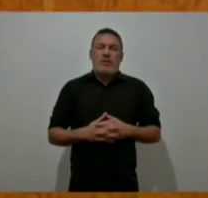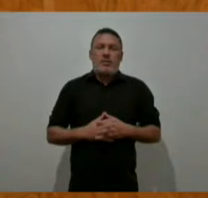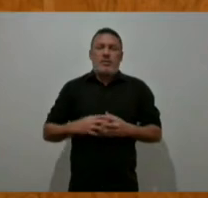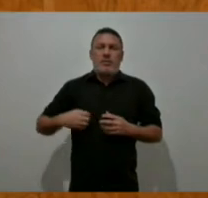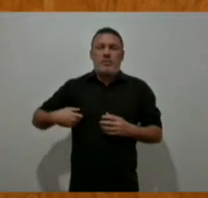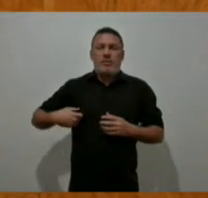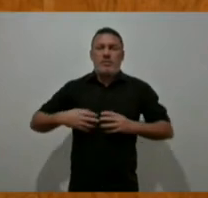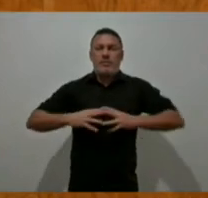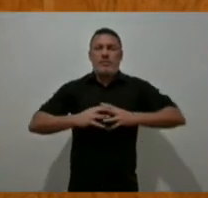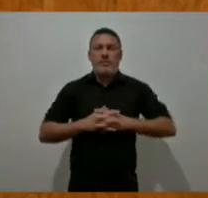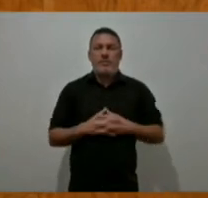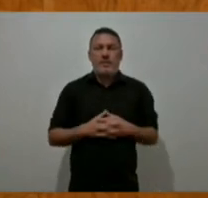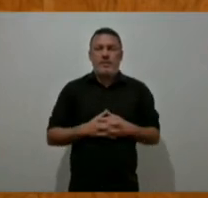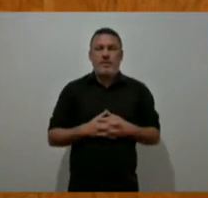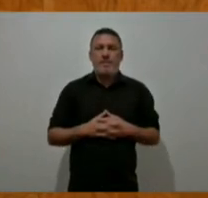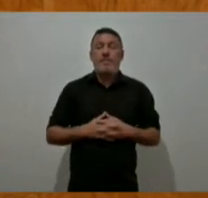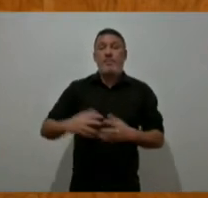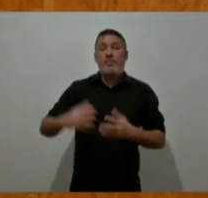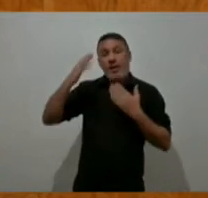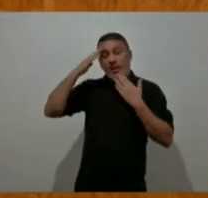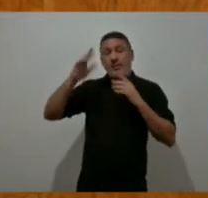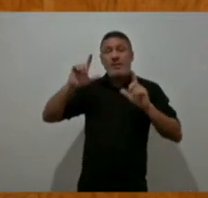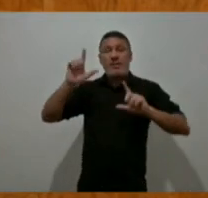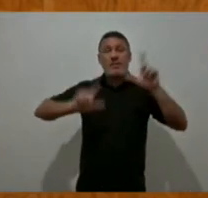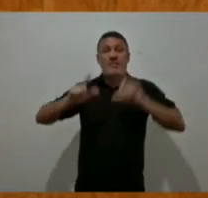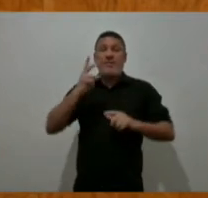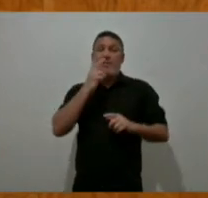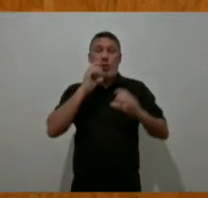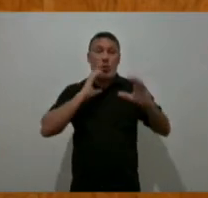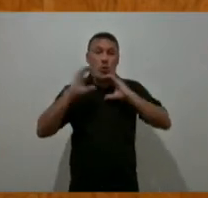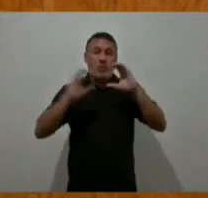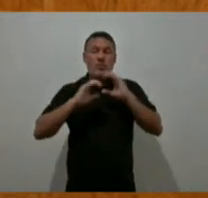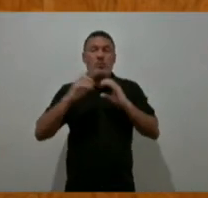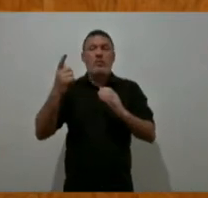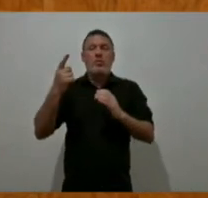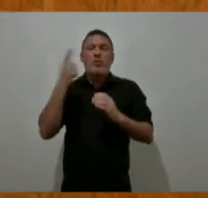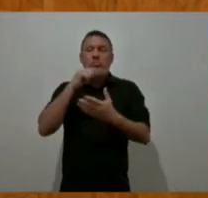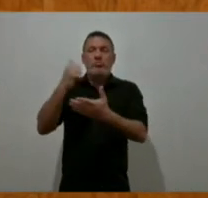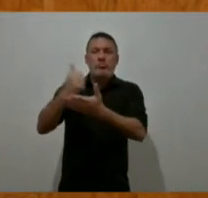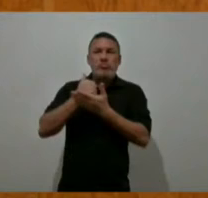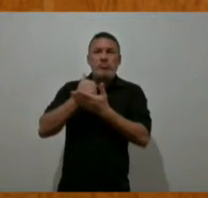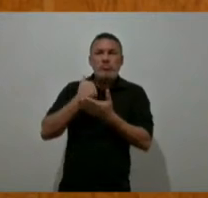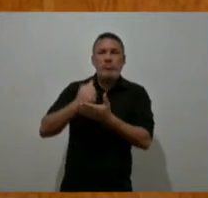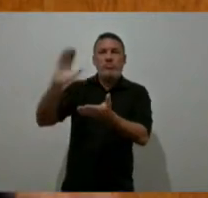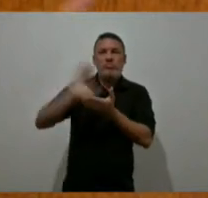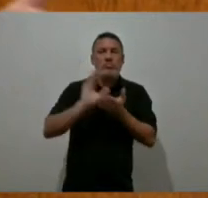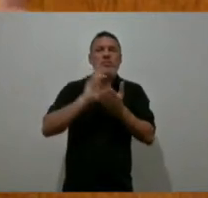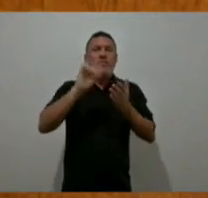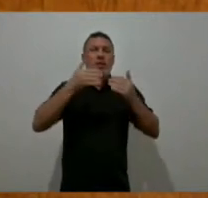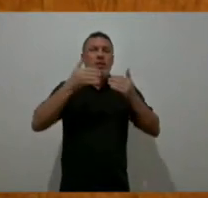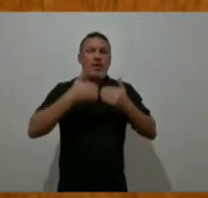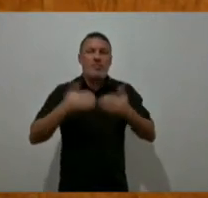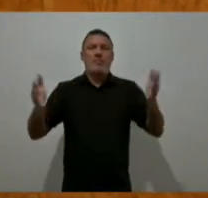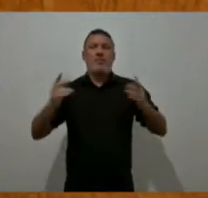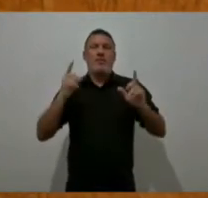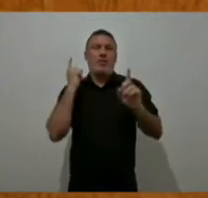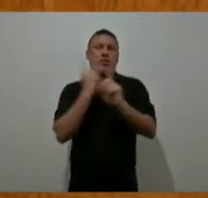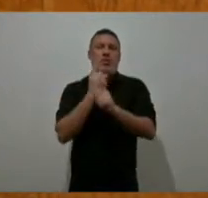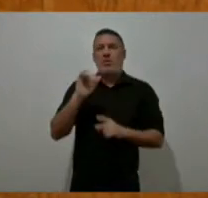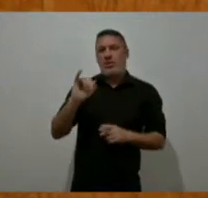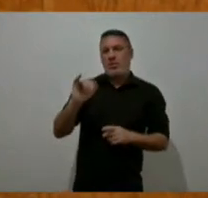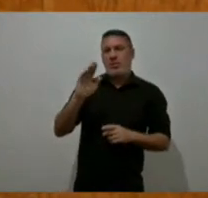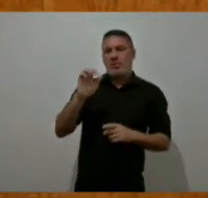Agradecemos à Rede Vitória de Comunicação por patrocinar esse painel de abertura do Encontro IBF 2021. E vamos começar